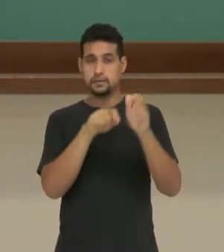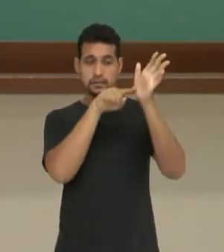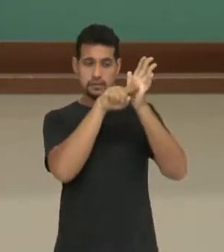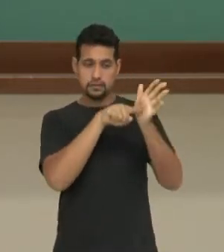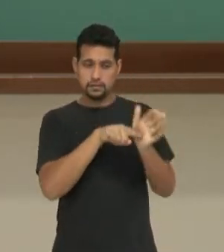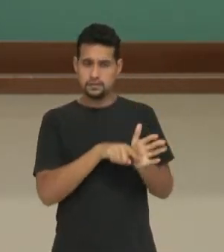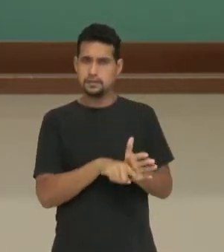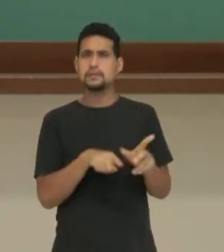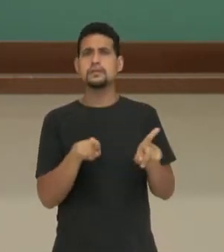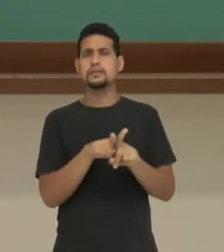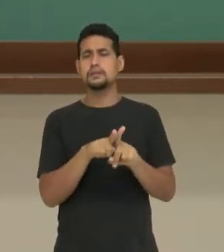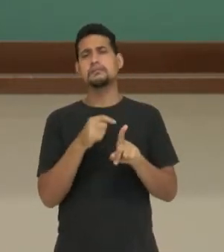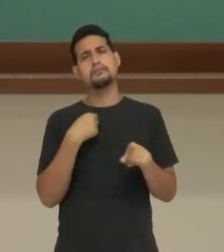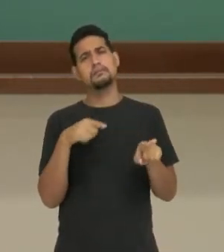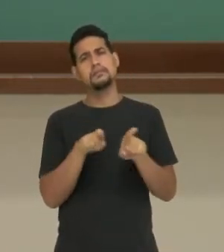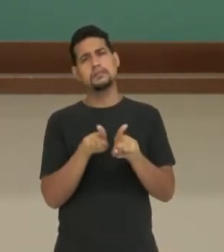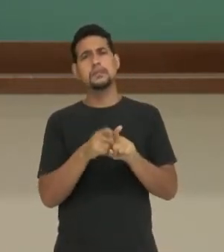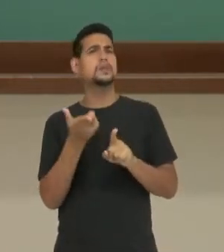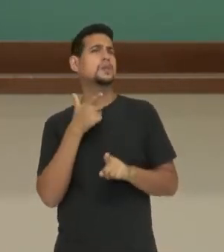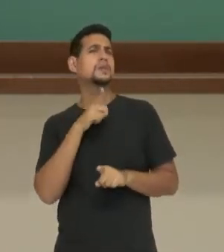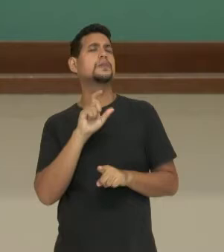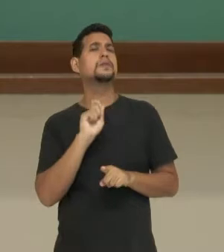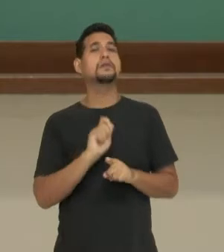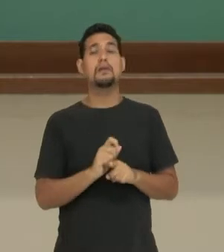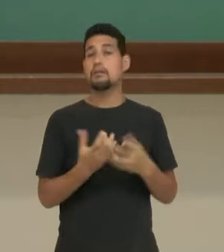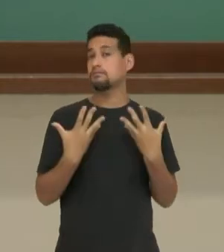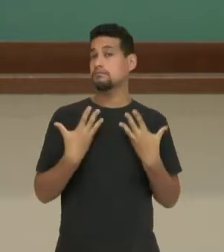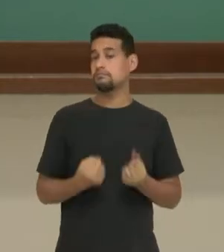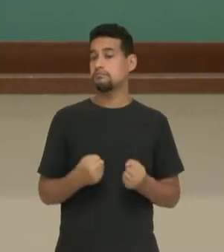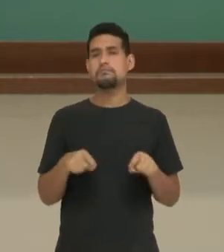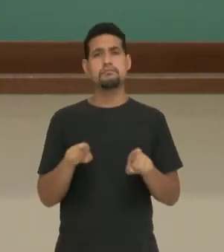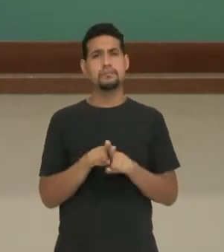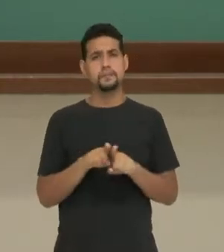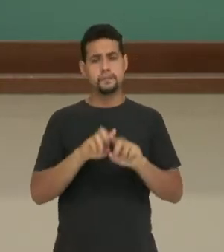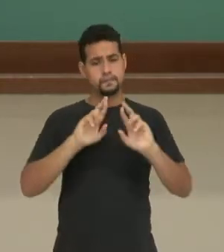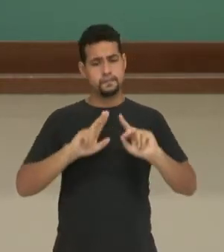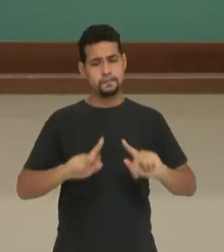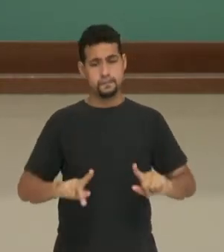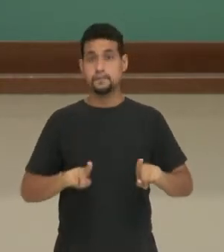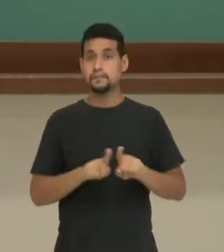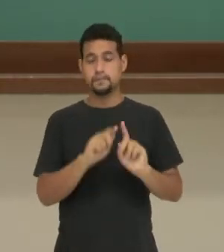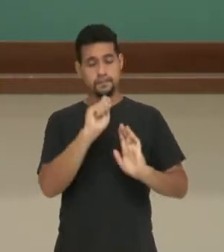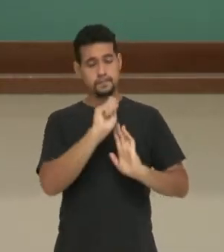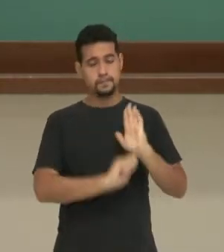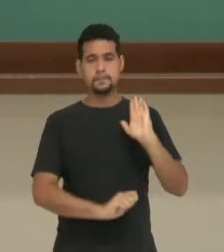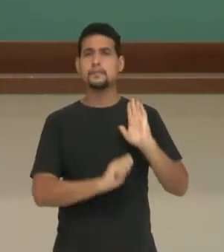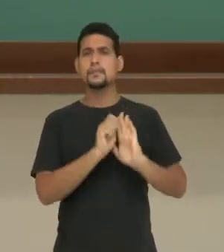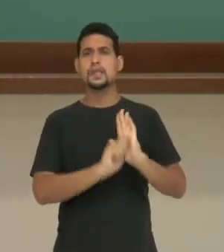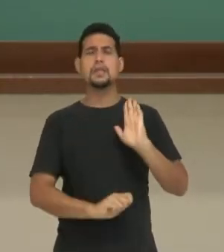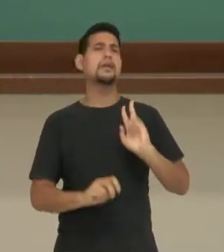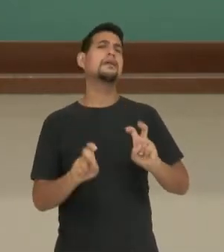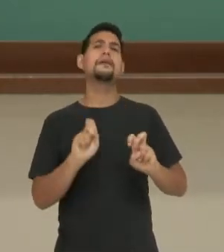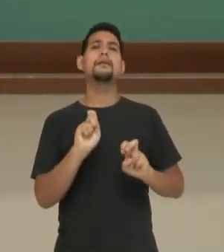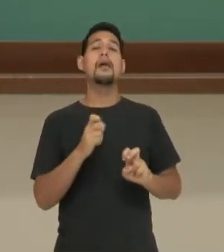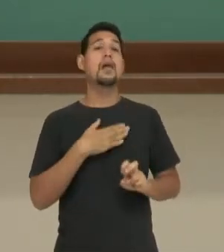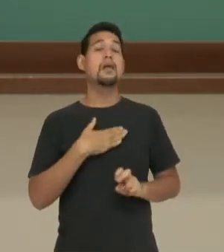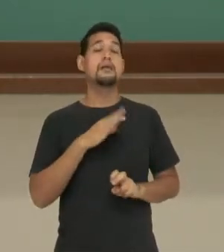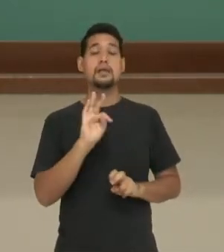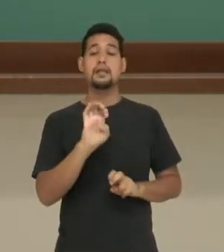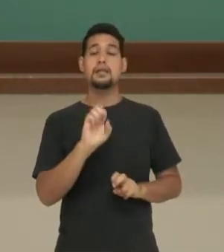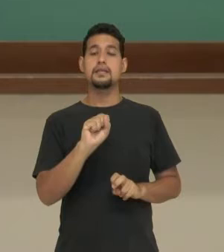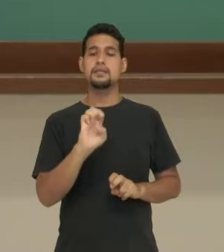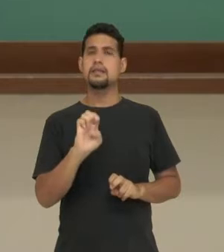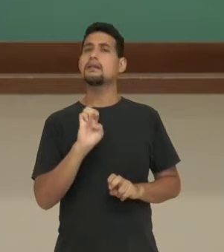pesquisa, que assim eu também consigo me convencer primeiramente, enquanto autor de um texto, a respeito da minha tese, ou